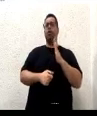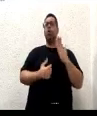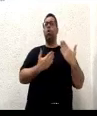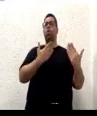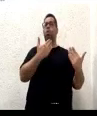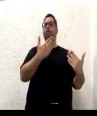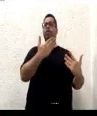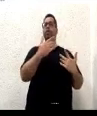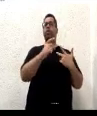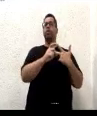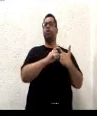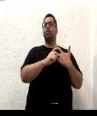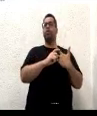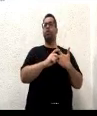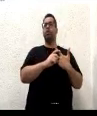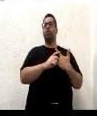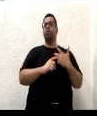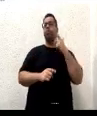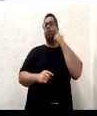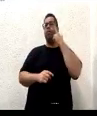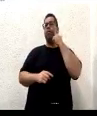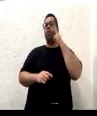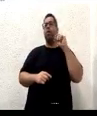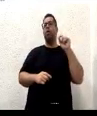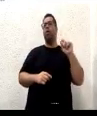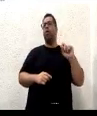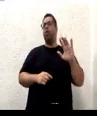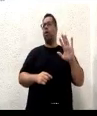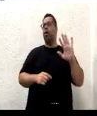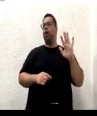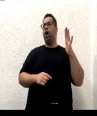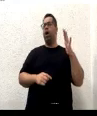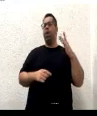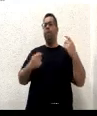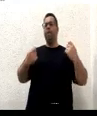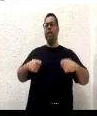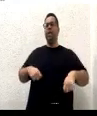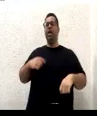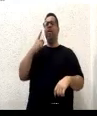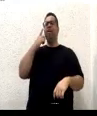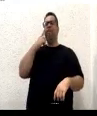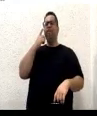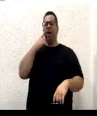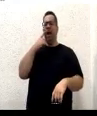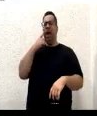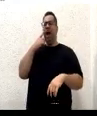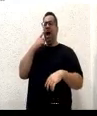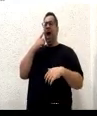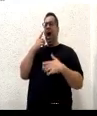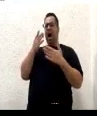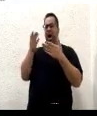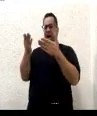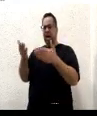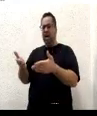ver se dá uma olhadinha para o povo. Sei que também teve a reestruturação,